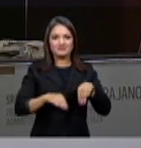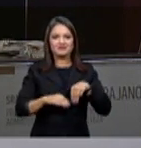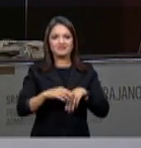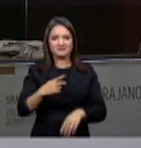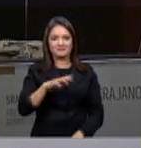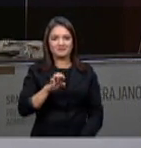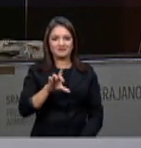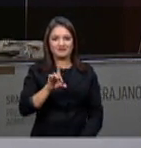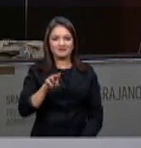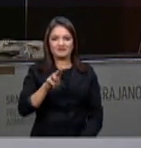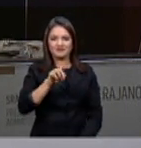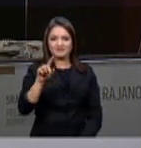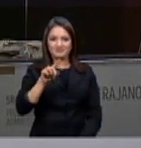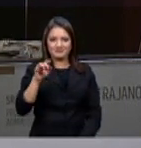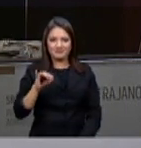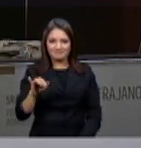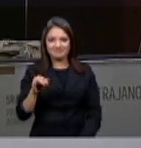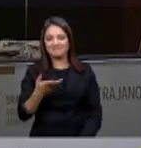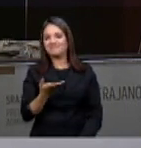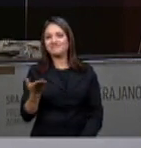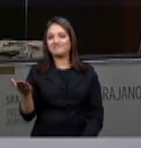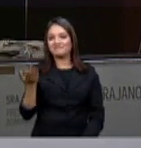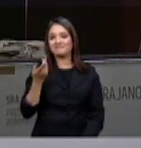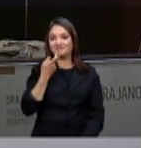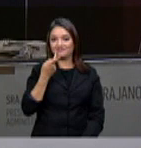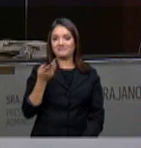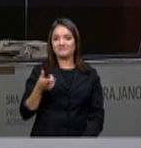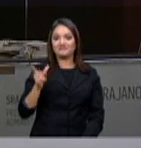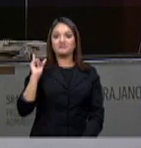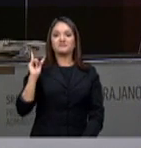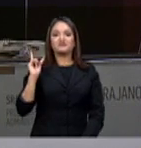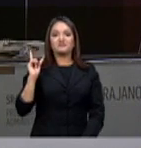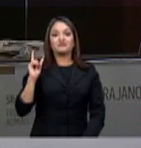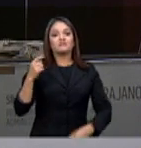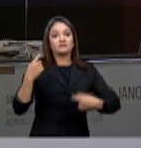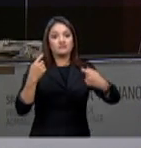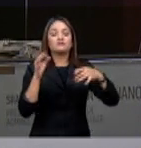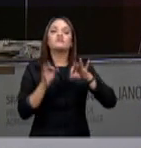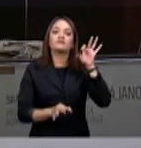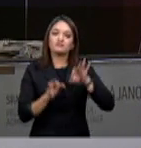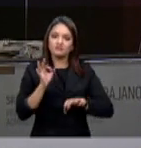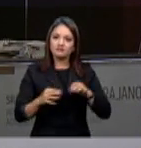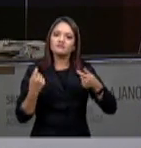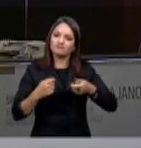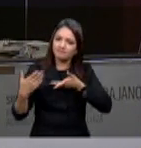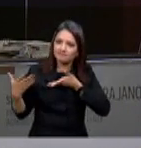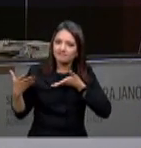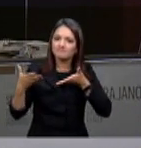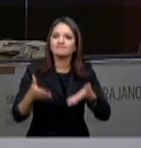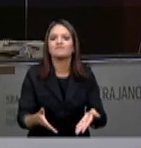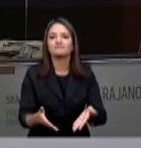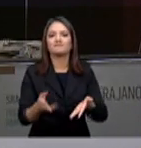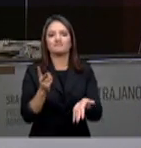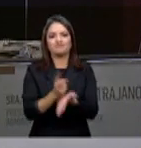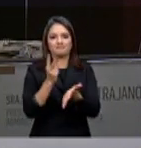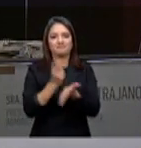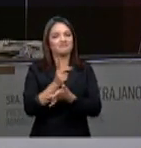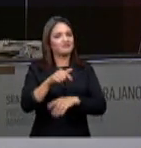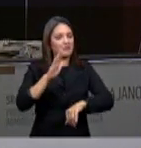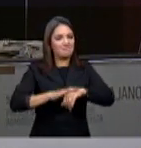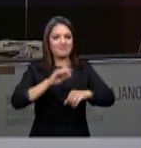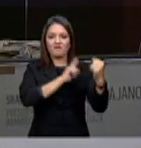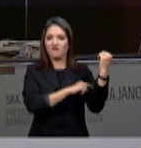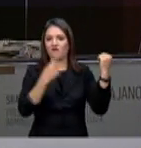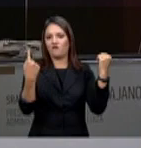Ministro EA ministra Cármen e vocês também a justiça tem que entrar e forte porque ela é a maior força